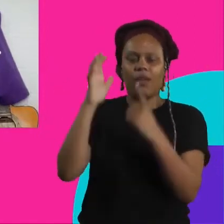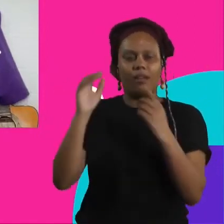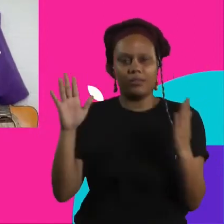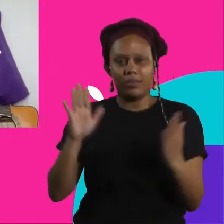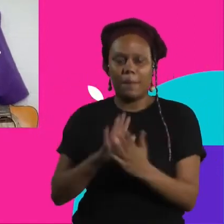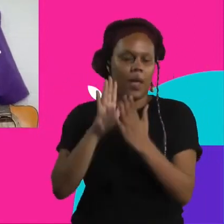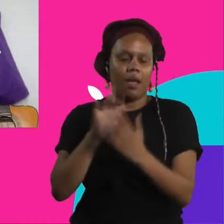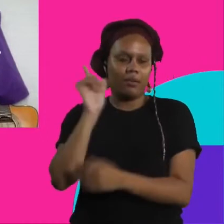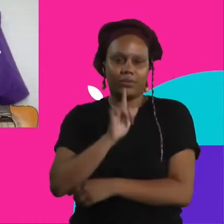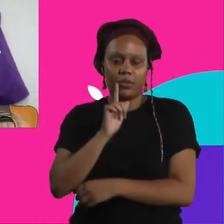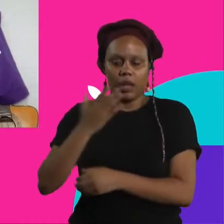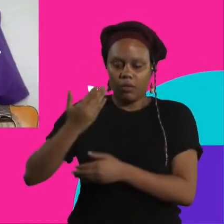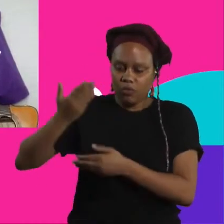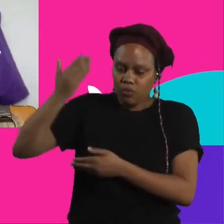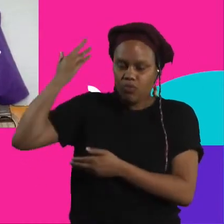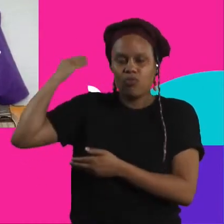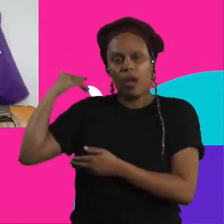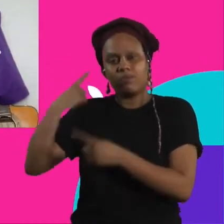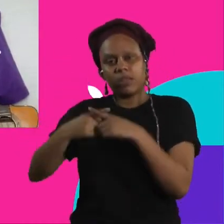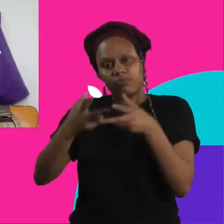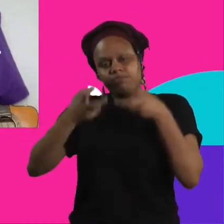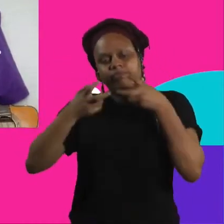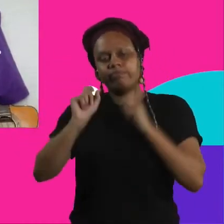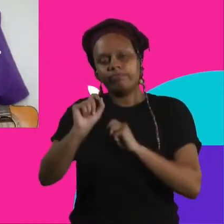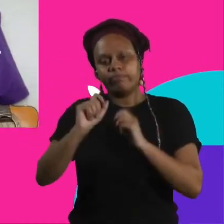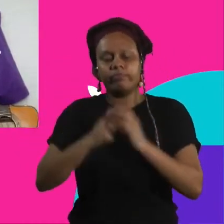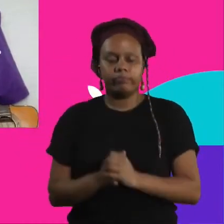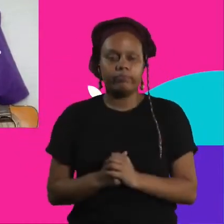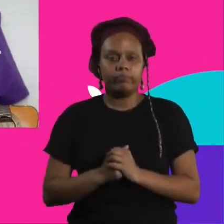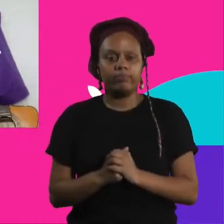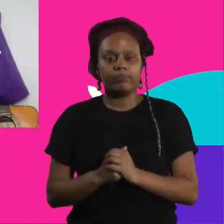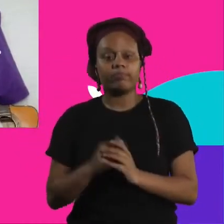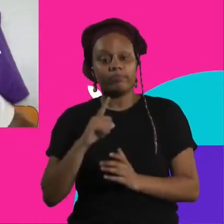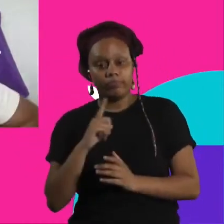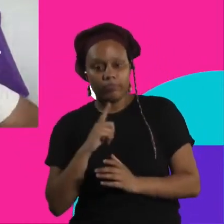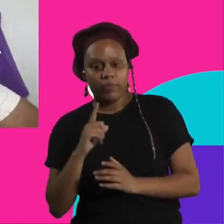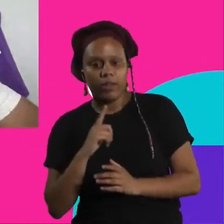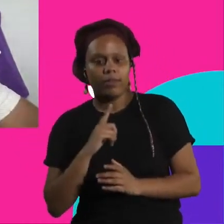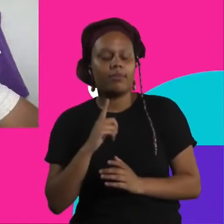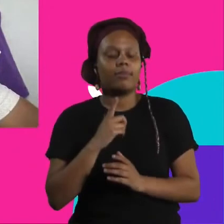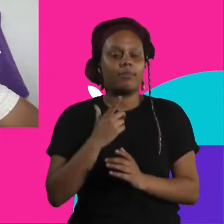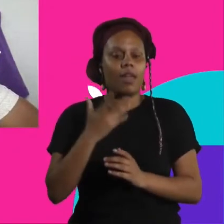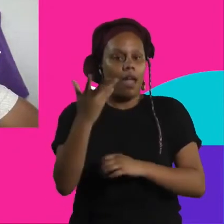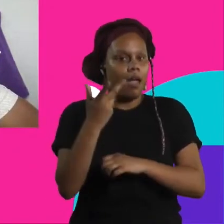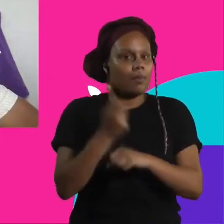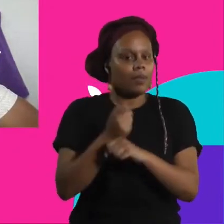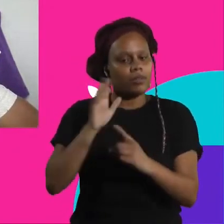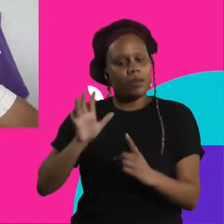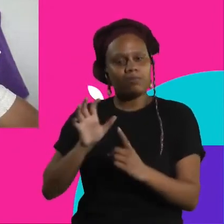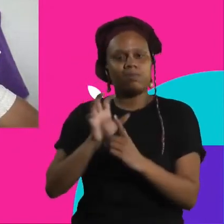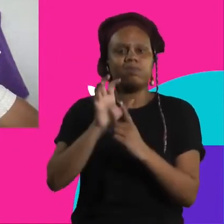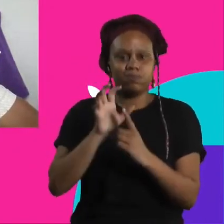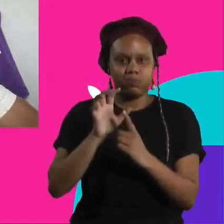não dá para voltar atrás, porque você percebe que você pode usar os seus talentos, habilidades, o seu valor para gerar um impacto. E